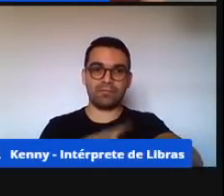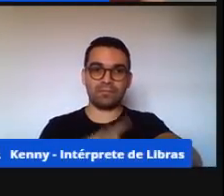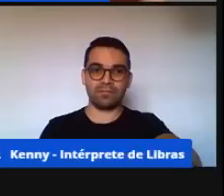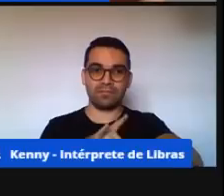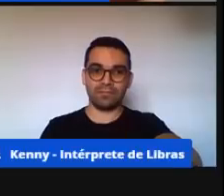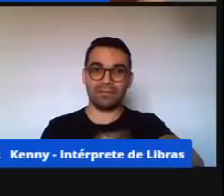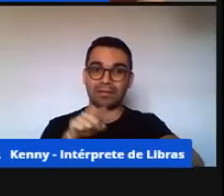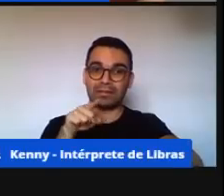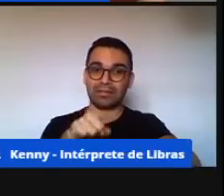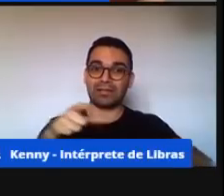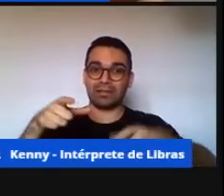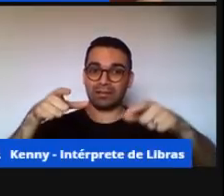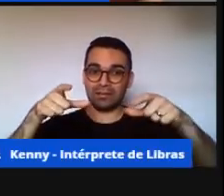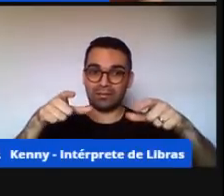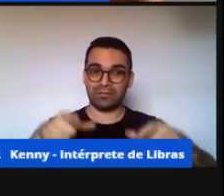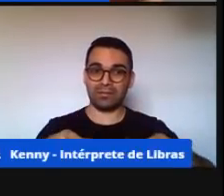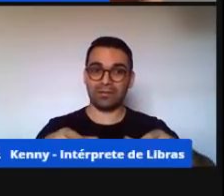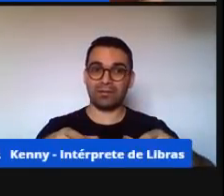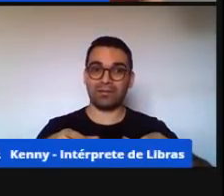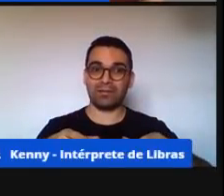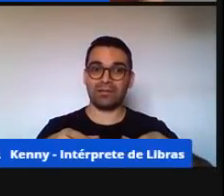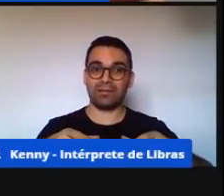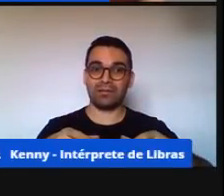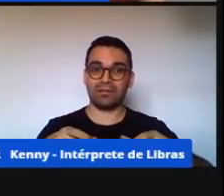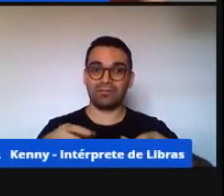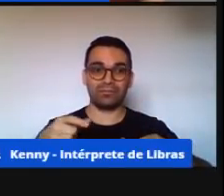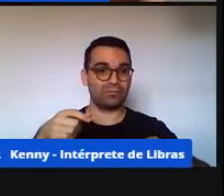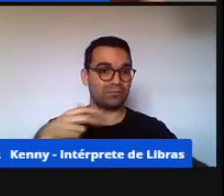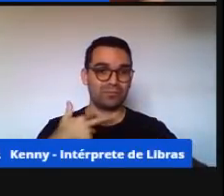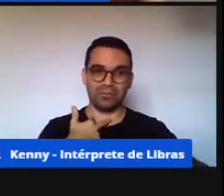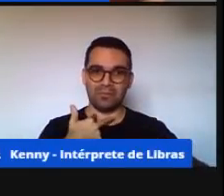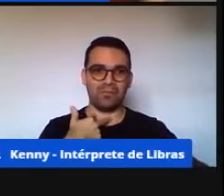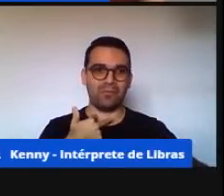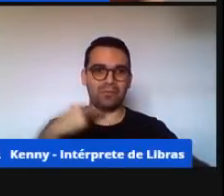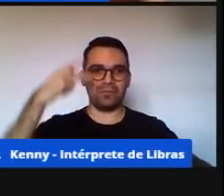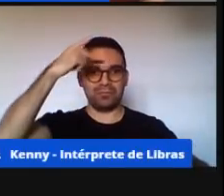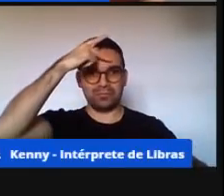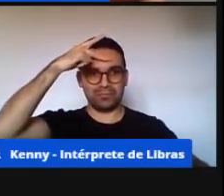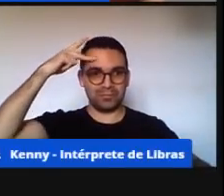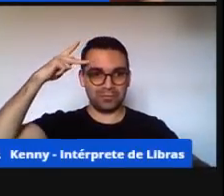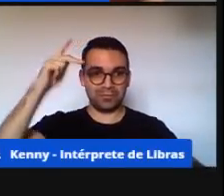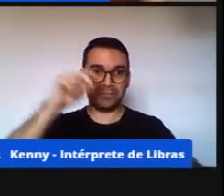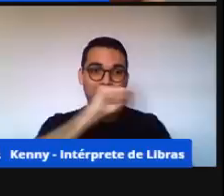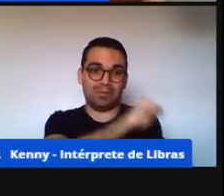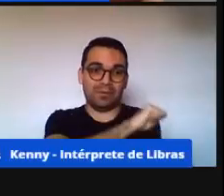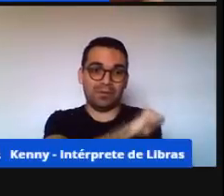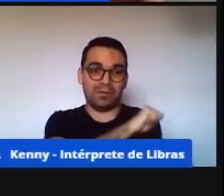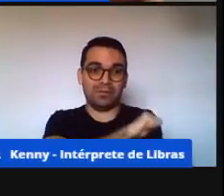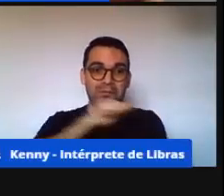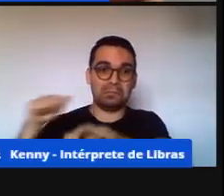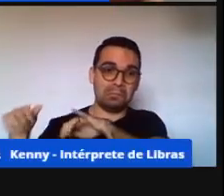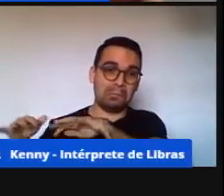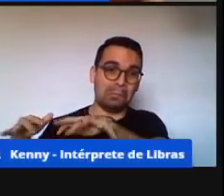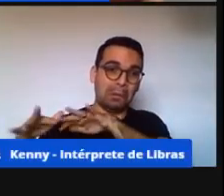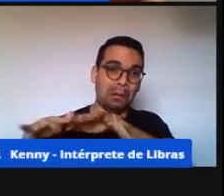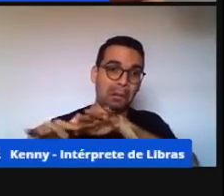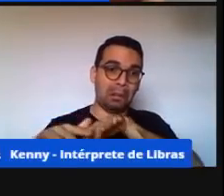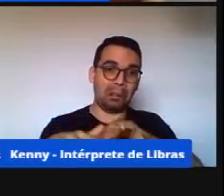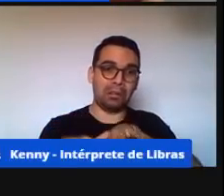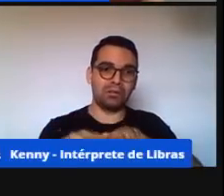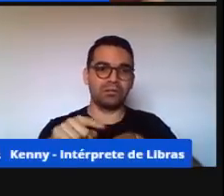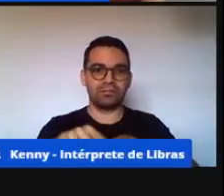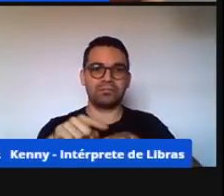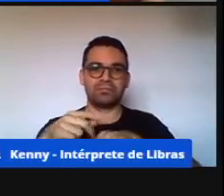um local de aglomeração, normalmente. Então, assim, como agora não vai ter essa saída das crianças normalmente